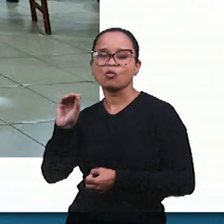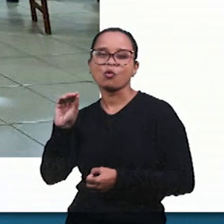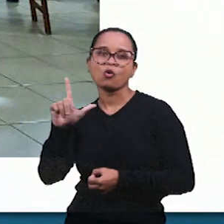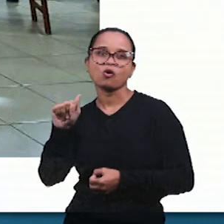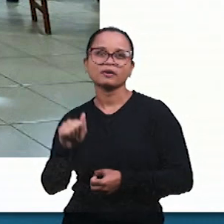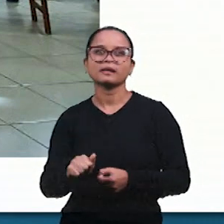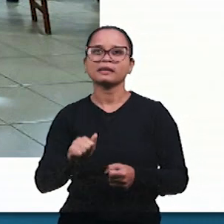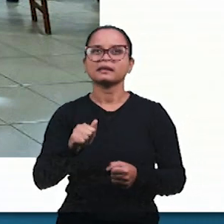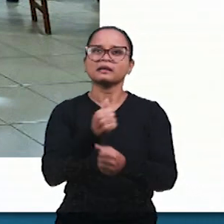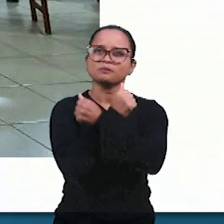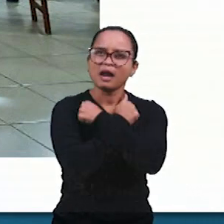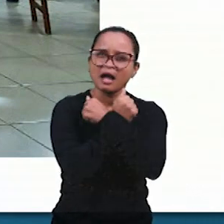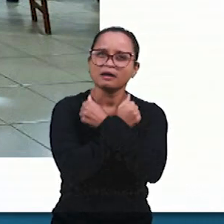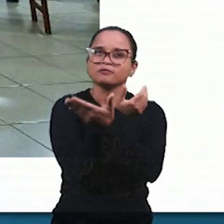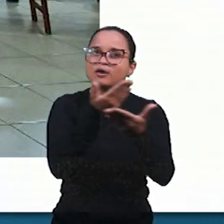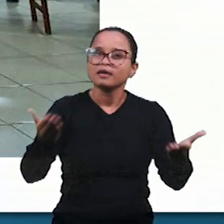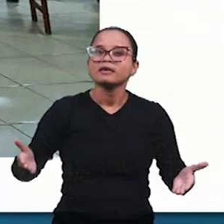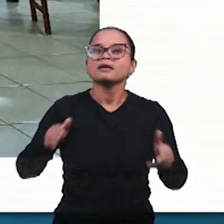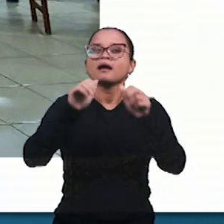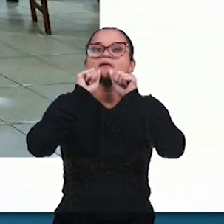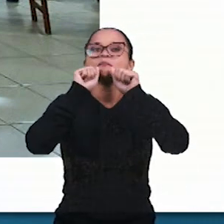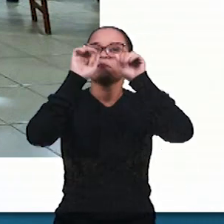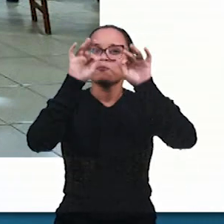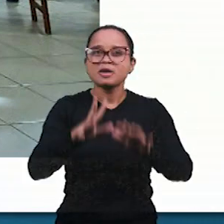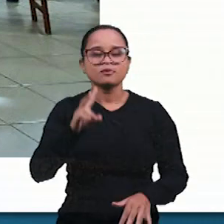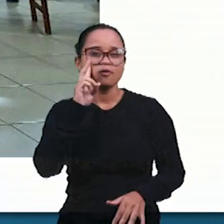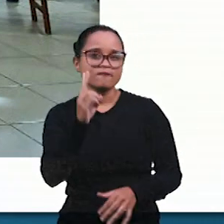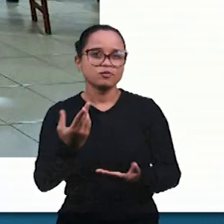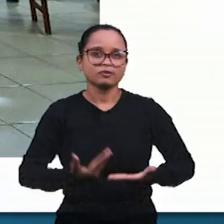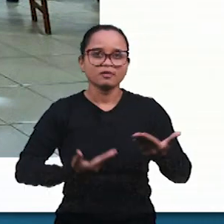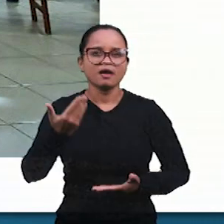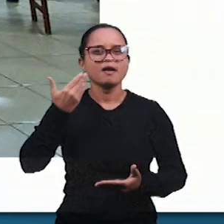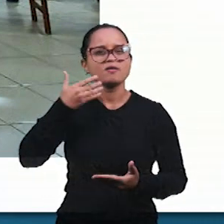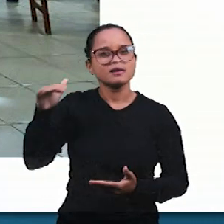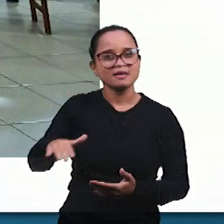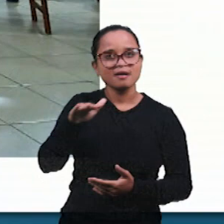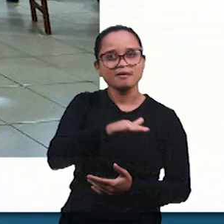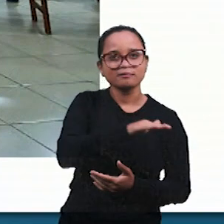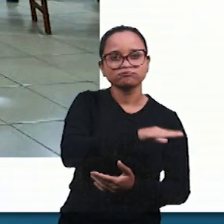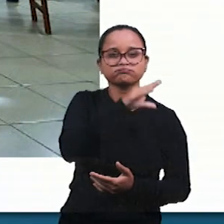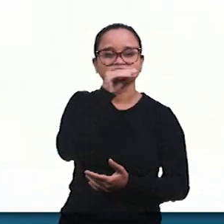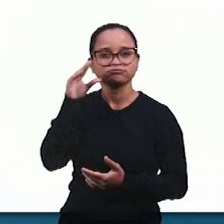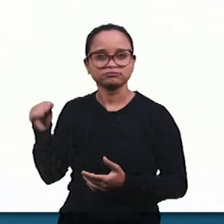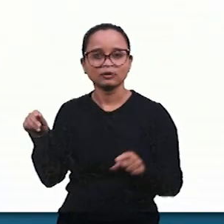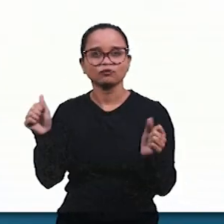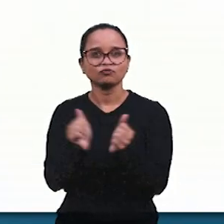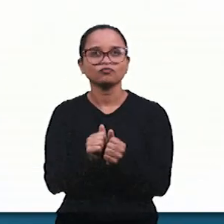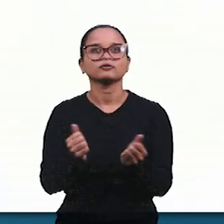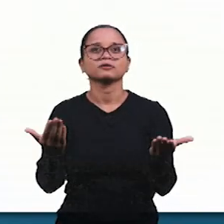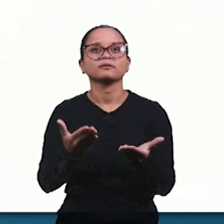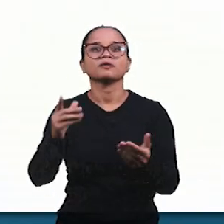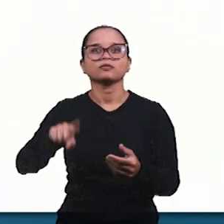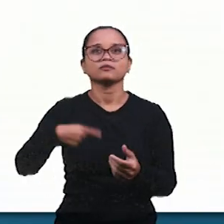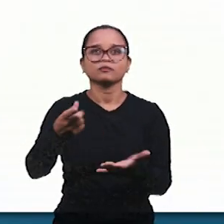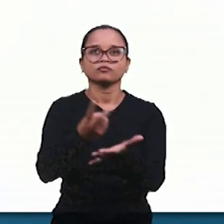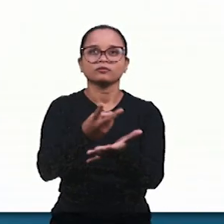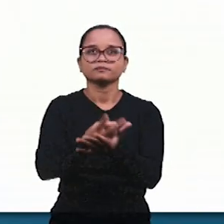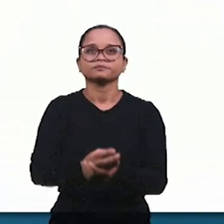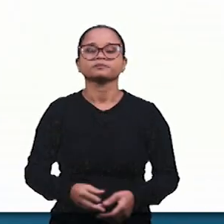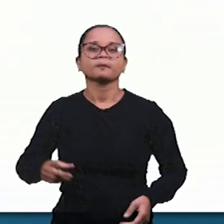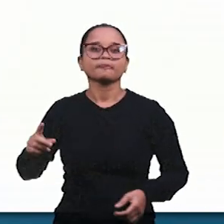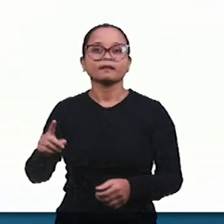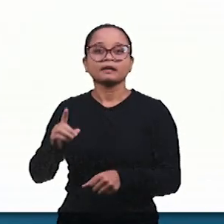a gente ver aí os irmãos, as irmãs, as crianças, intermediários e adolescentes participando desse momento. Vamos a seguir. Minas Gerais, agora